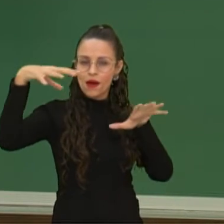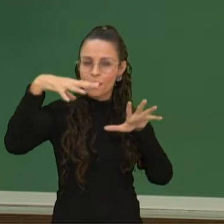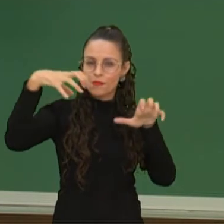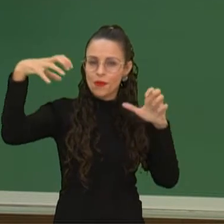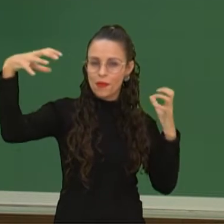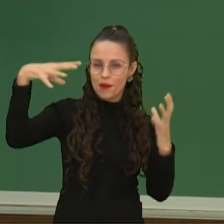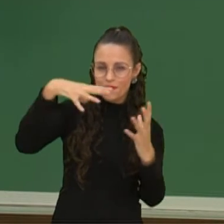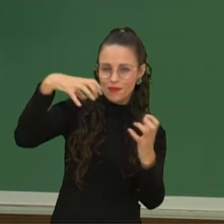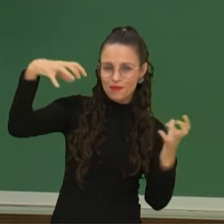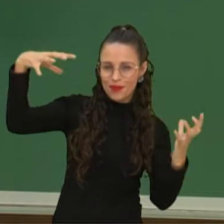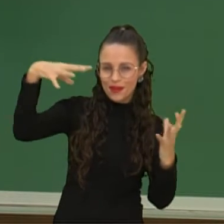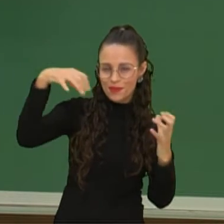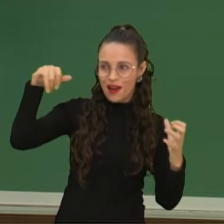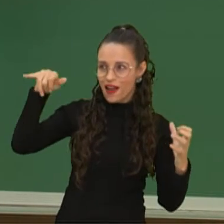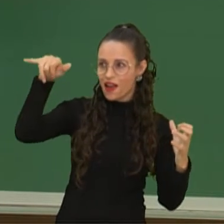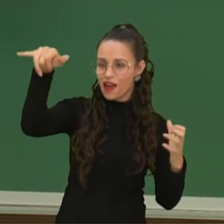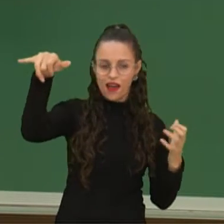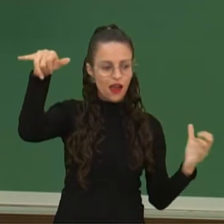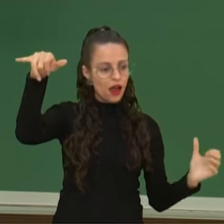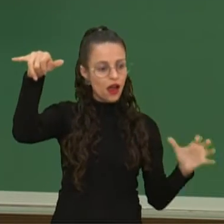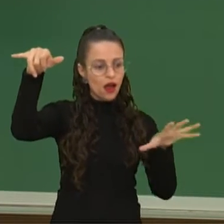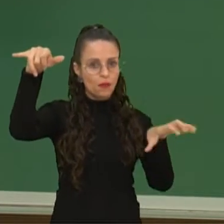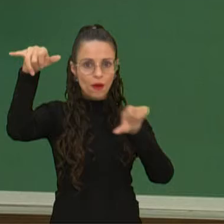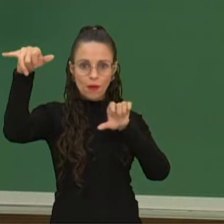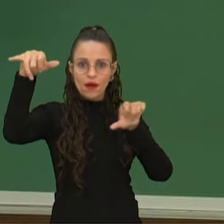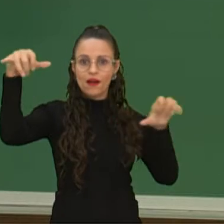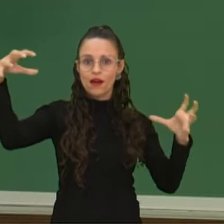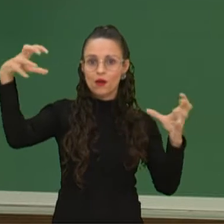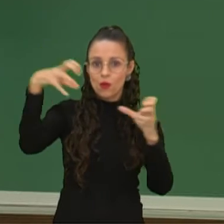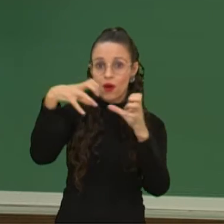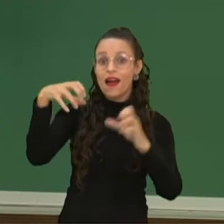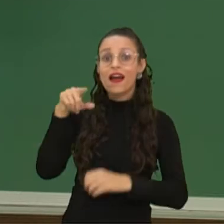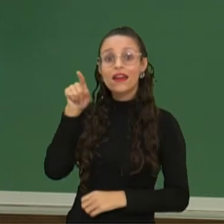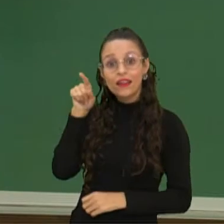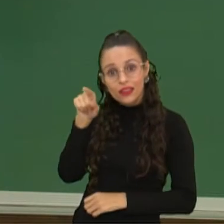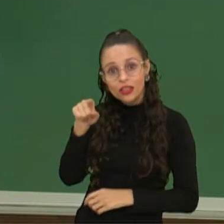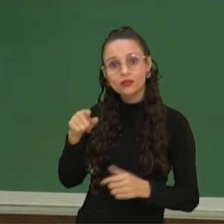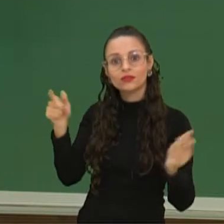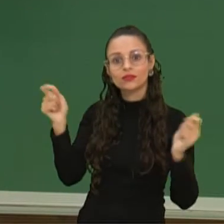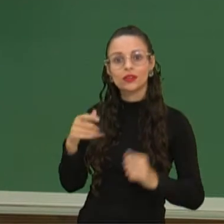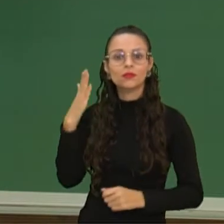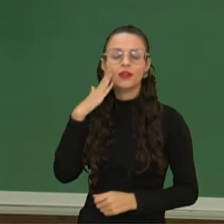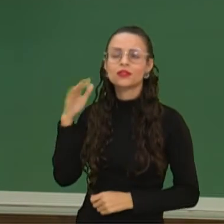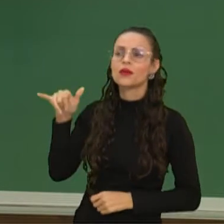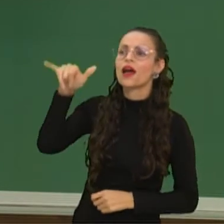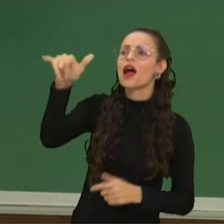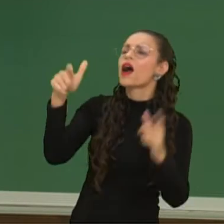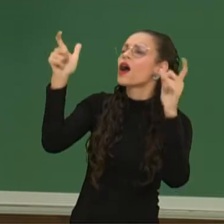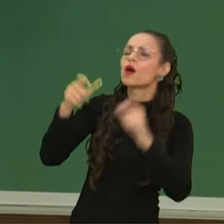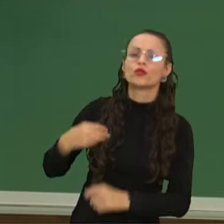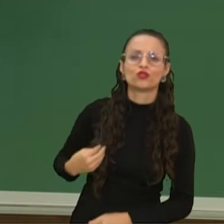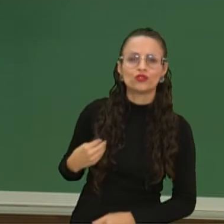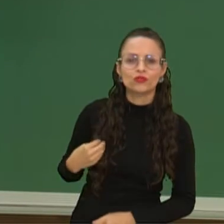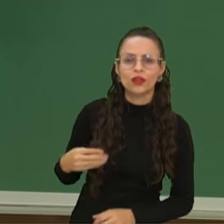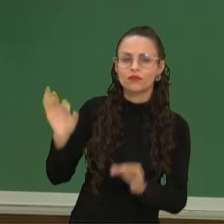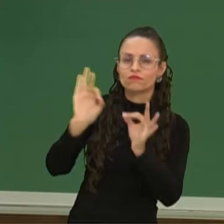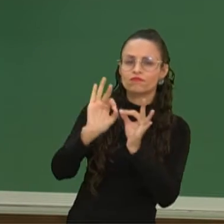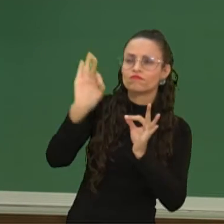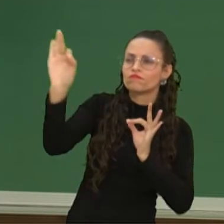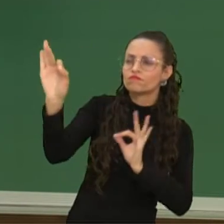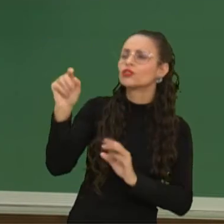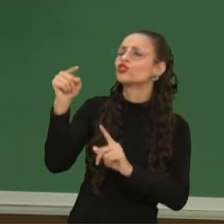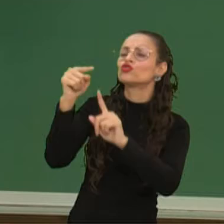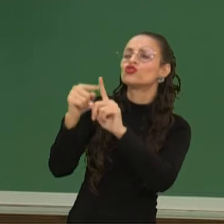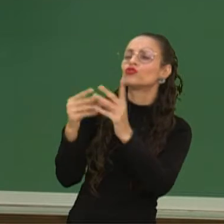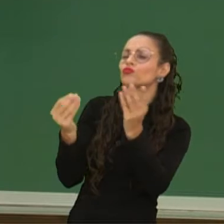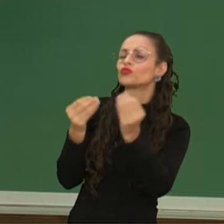pessoas então conseguiam saber exatamente a aproximação da aeronave, a localização, que tipo de objeto que